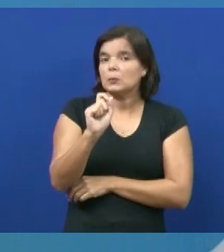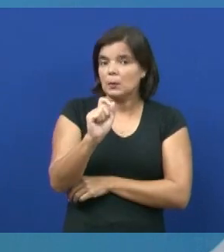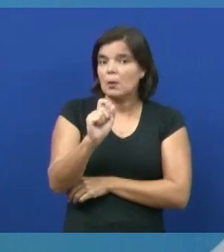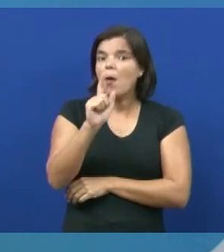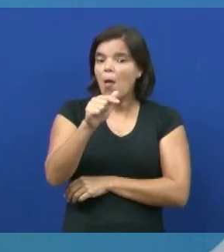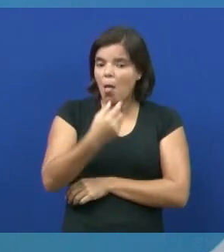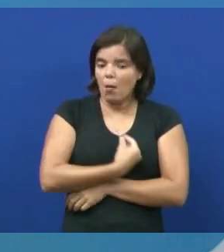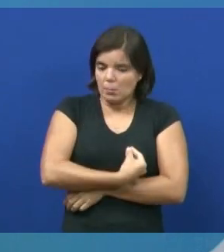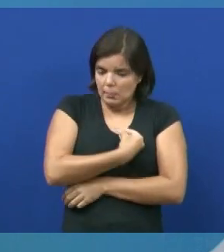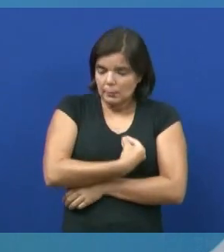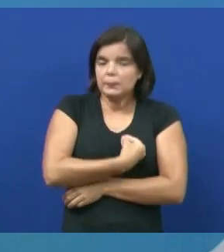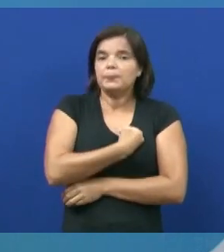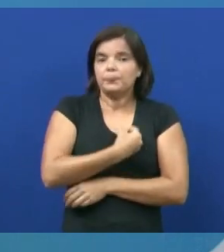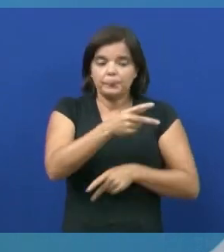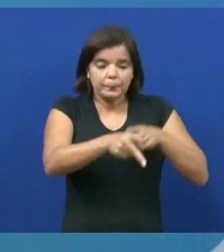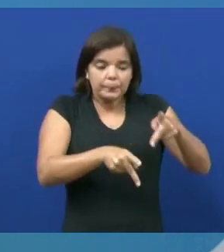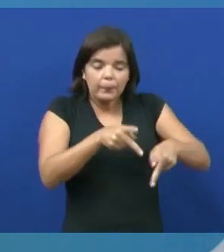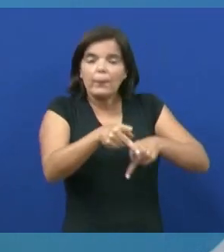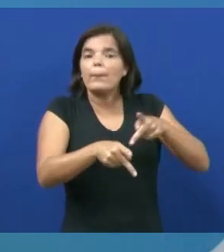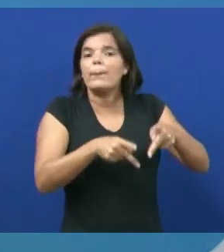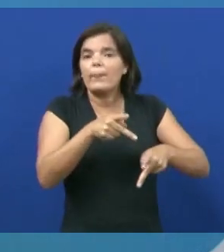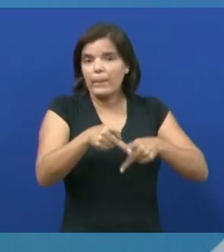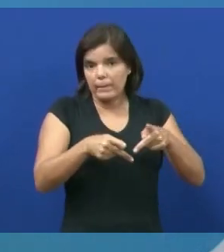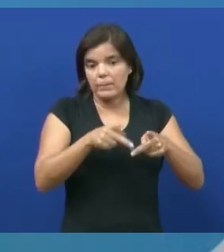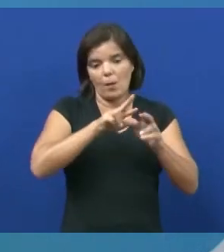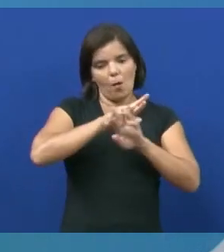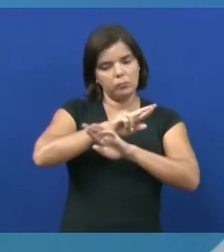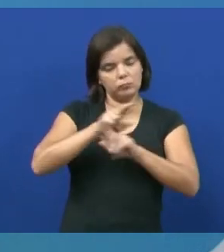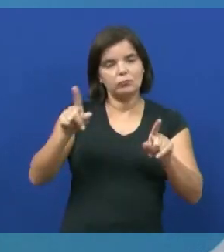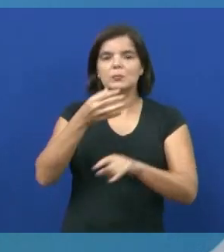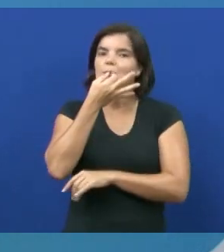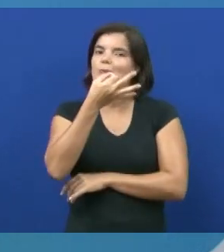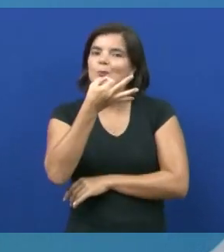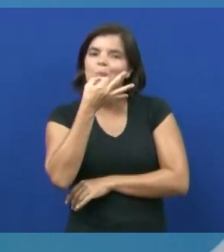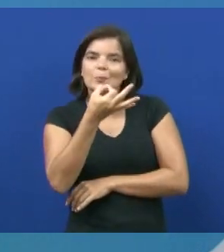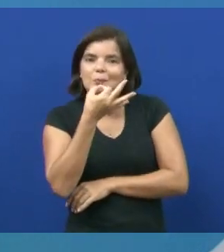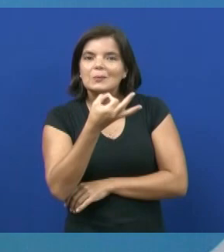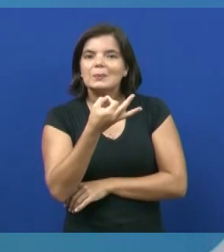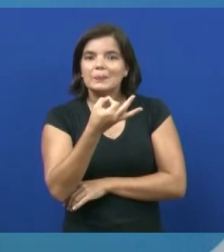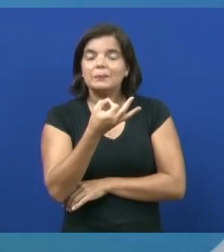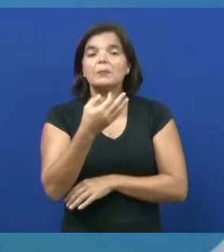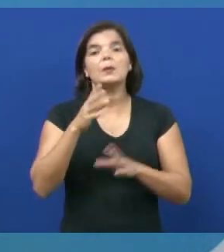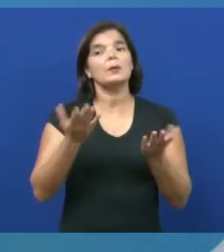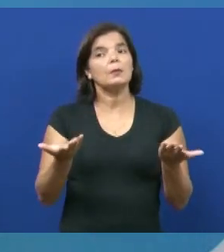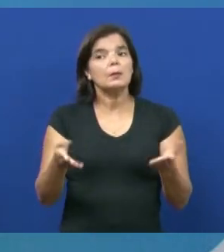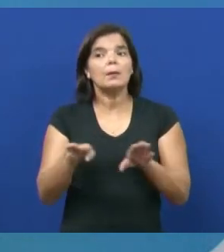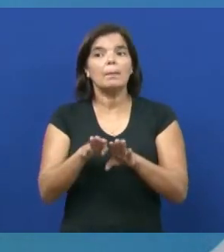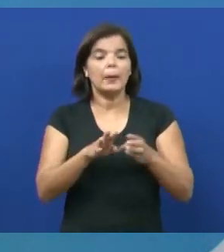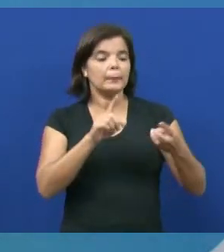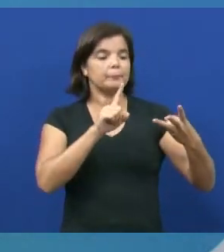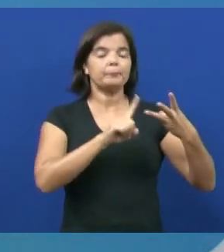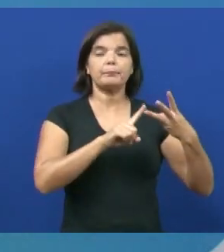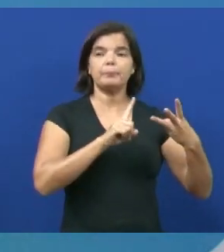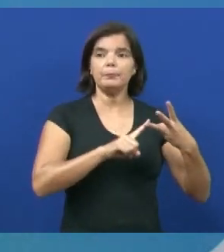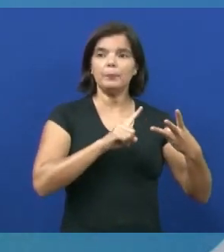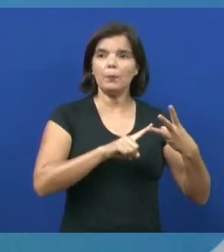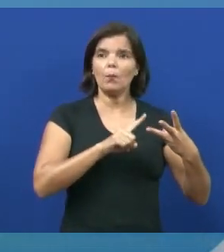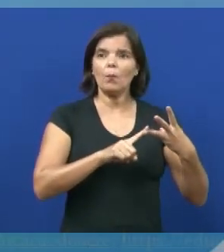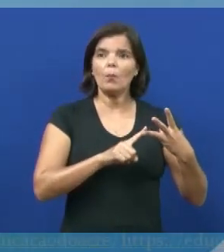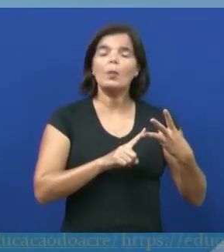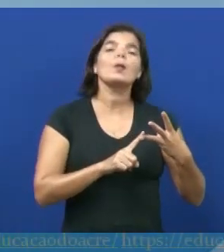a participação do povo às diferentes opiniões. Tá? E, por fim,